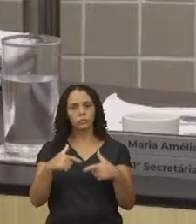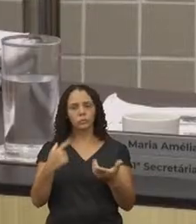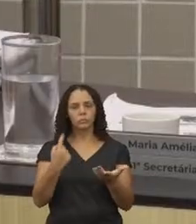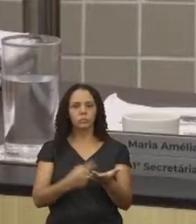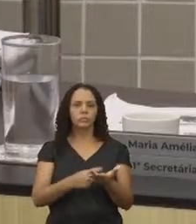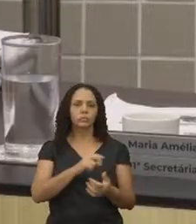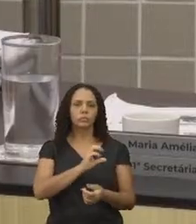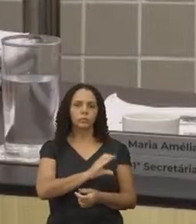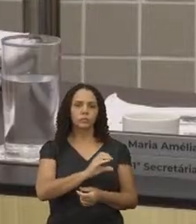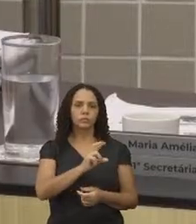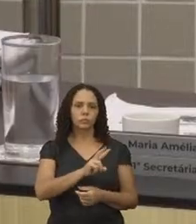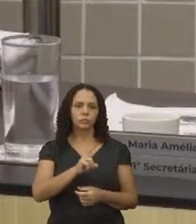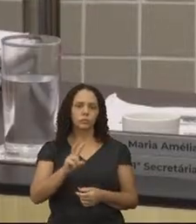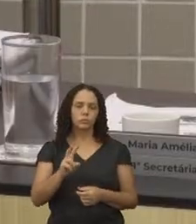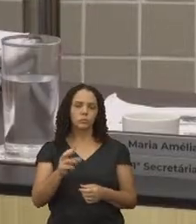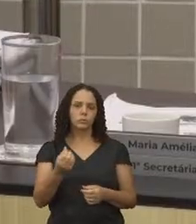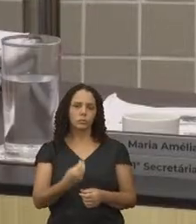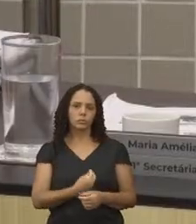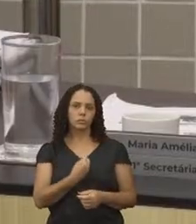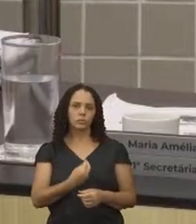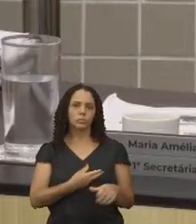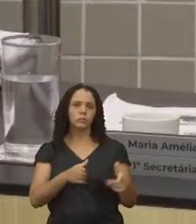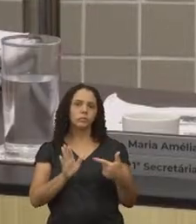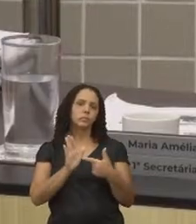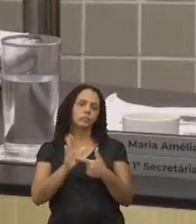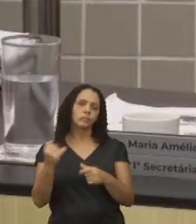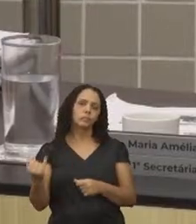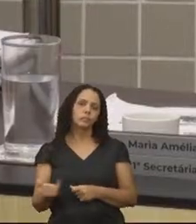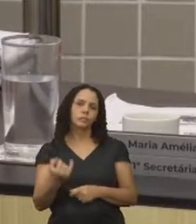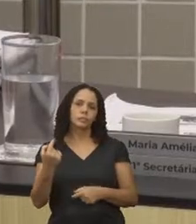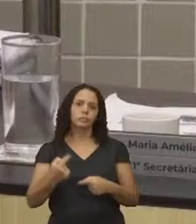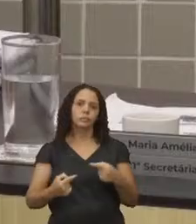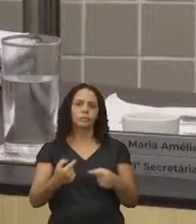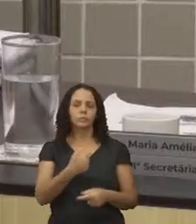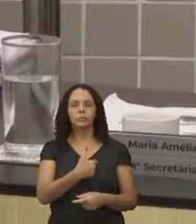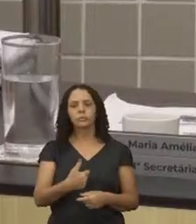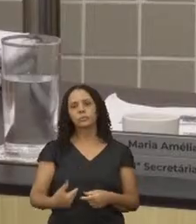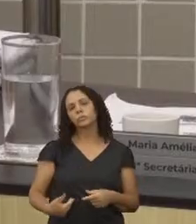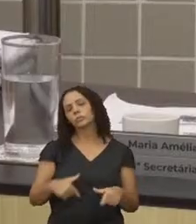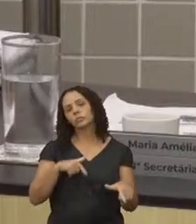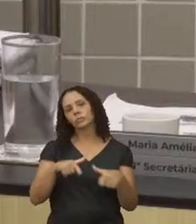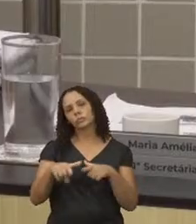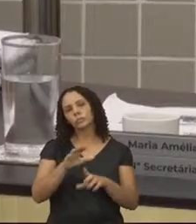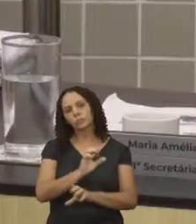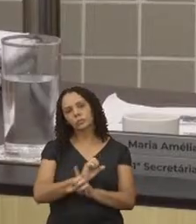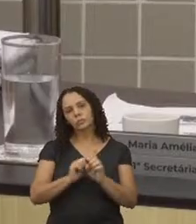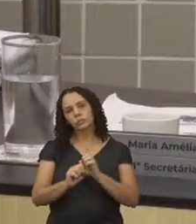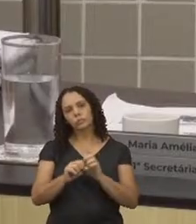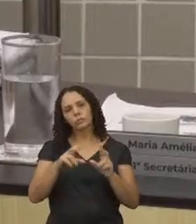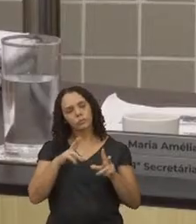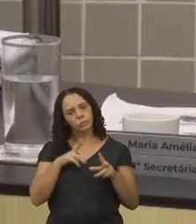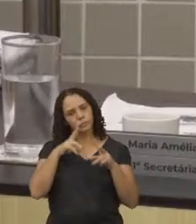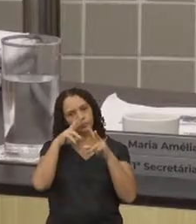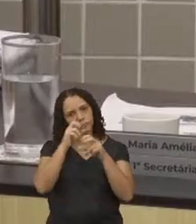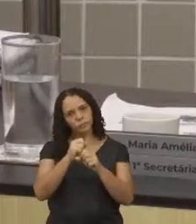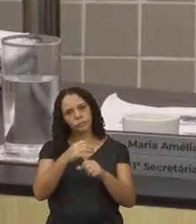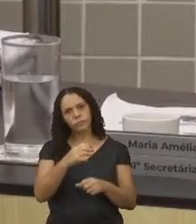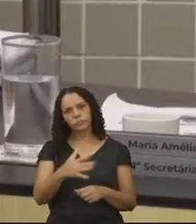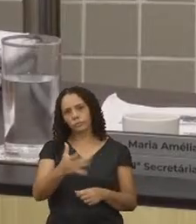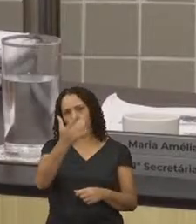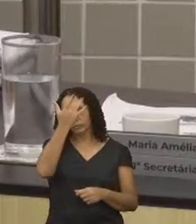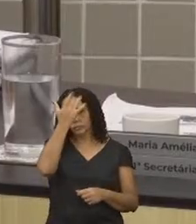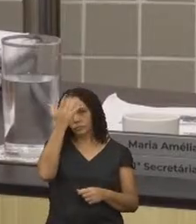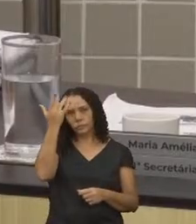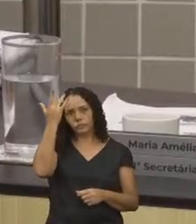vida, reafirmando a importância de políticas públicas e iniciativas sociais que fortaleçam a saúde